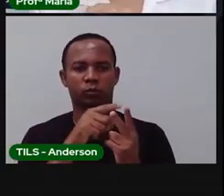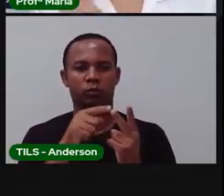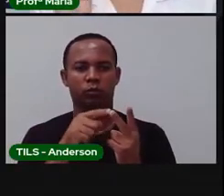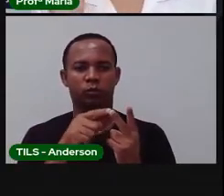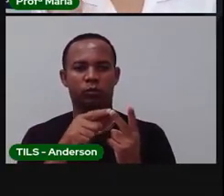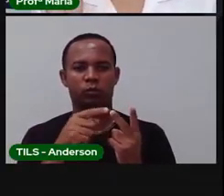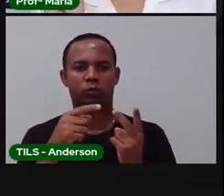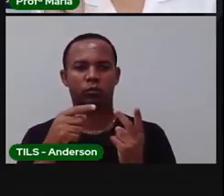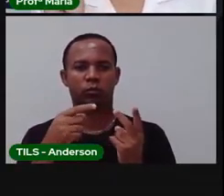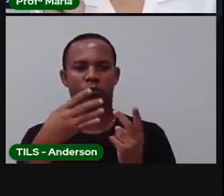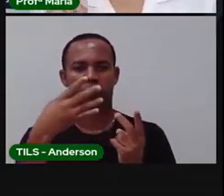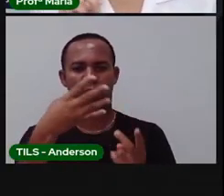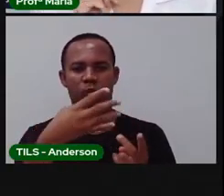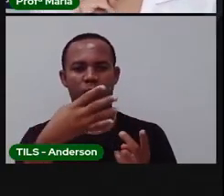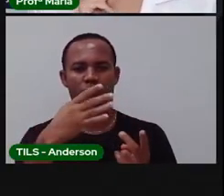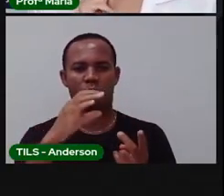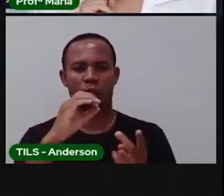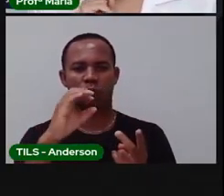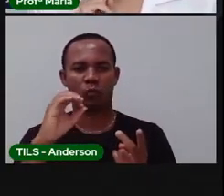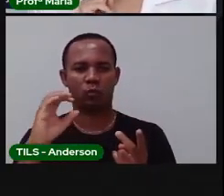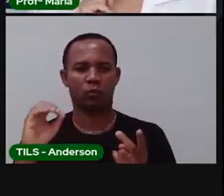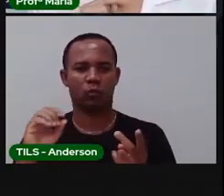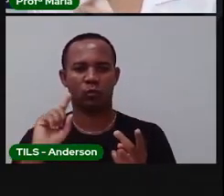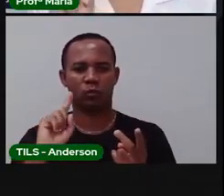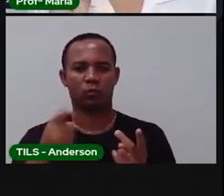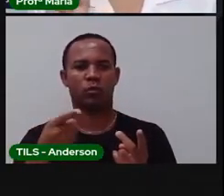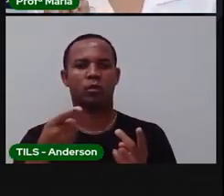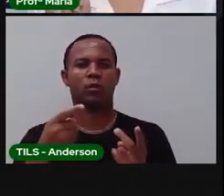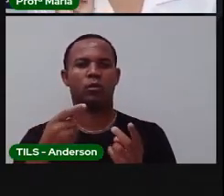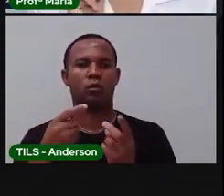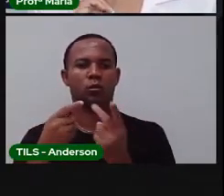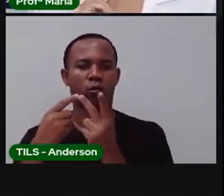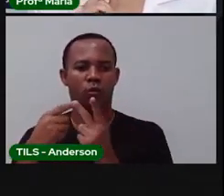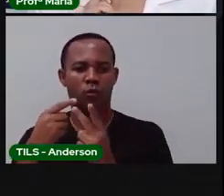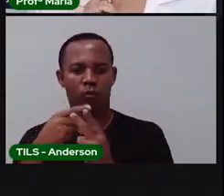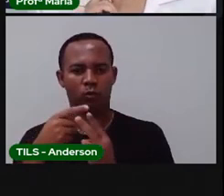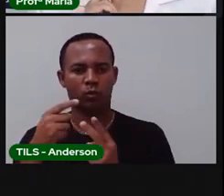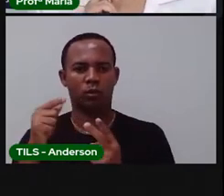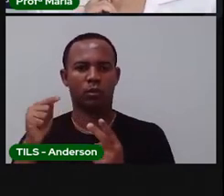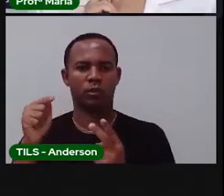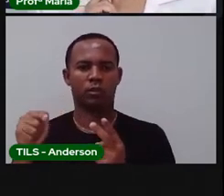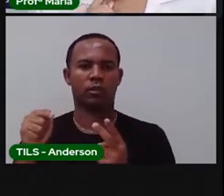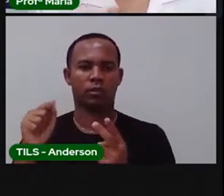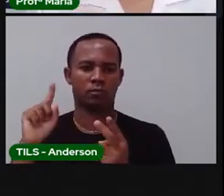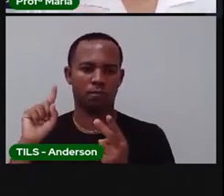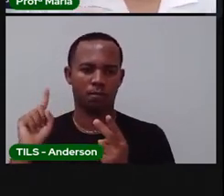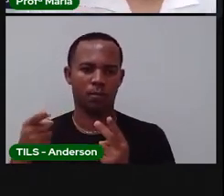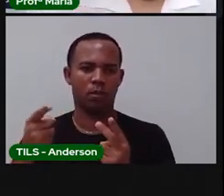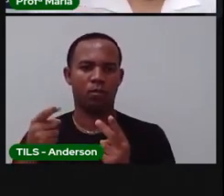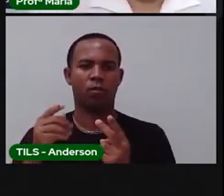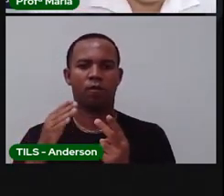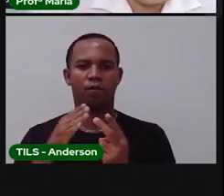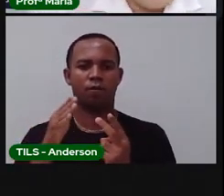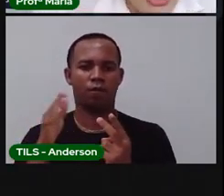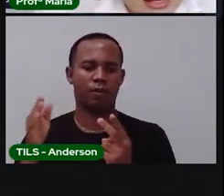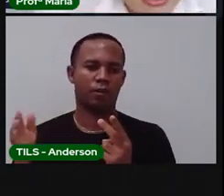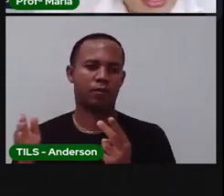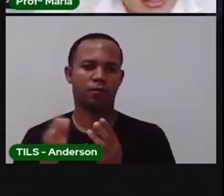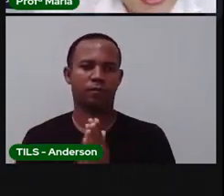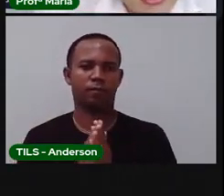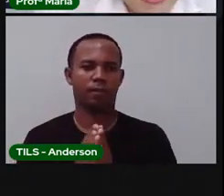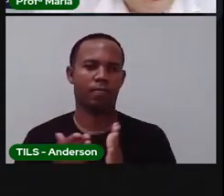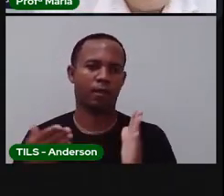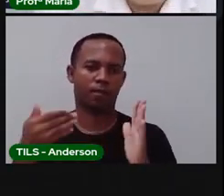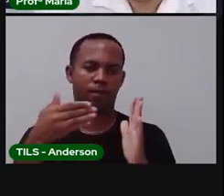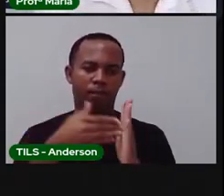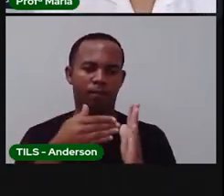4.000, pula dois quadrinhos, 7.000, pula um quadrinho, 9.000. E aqui, ele está pulando de 10 em